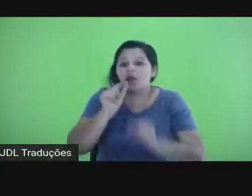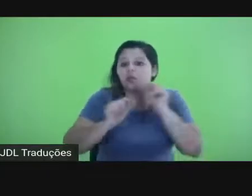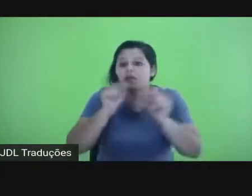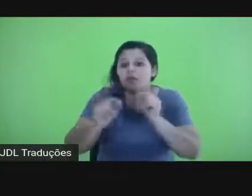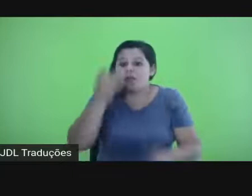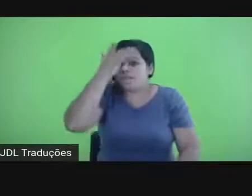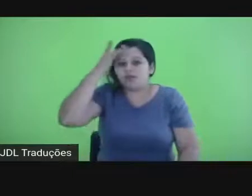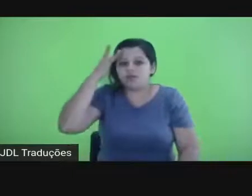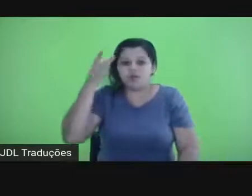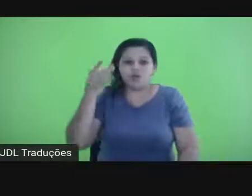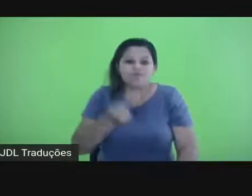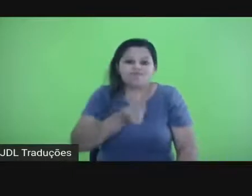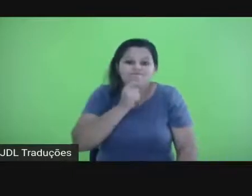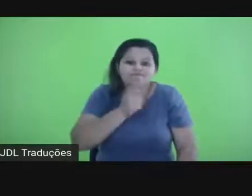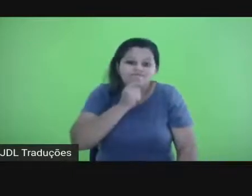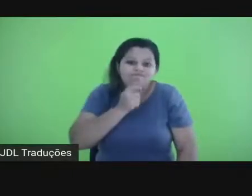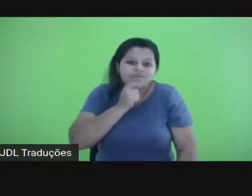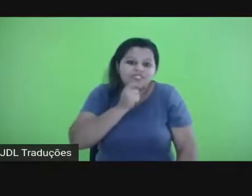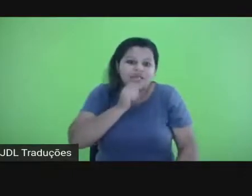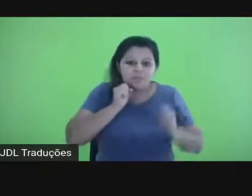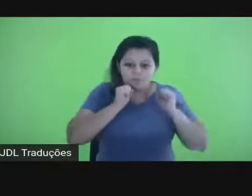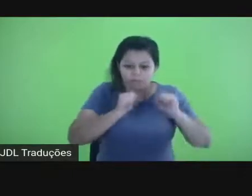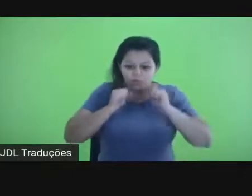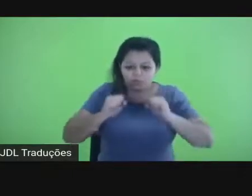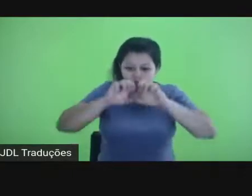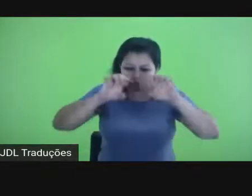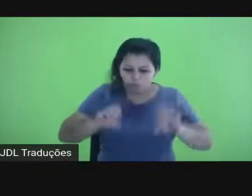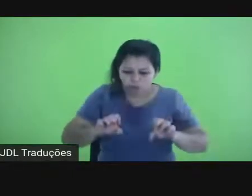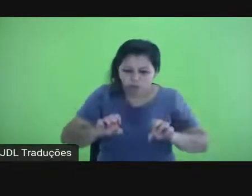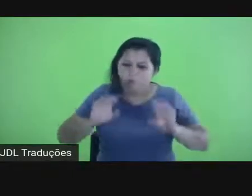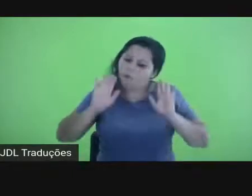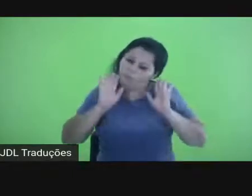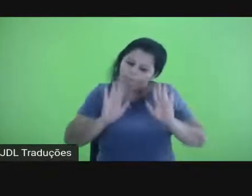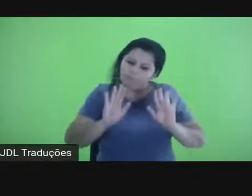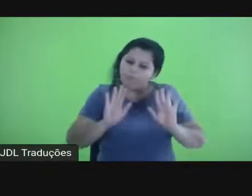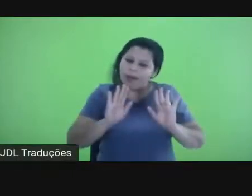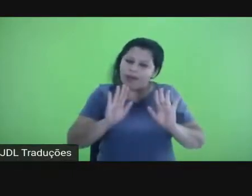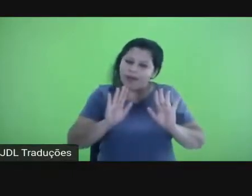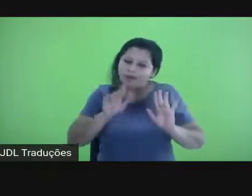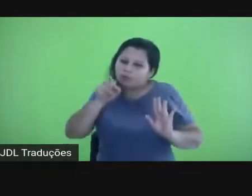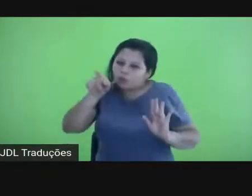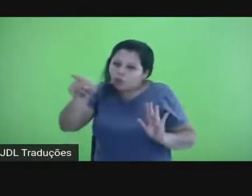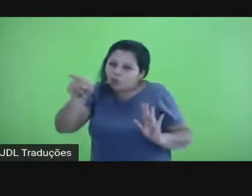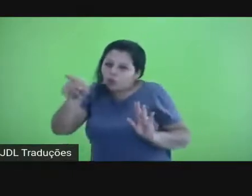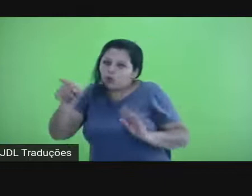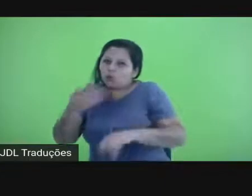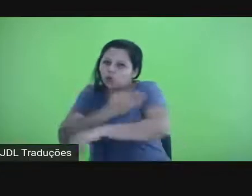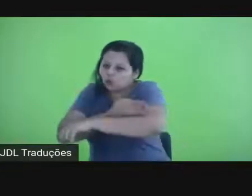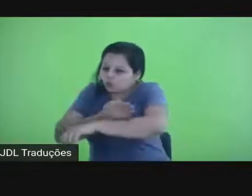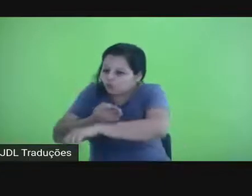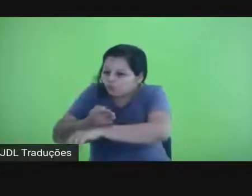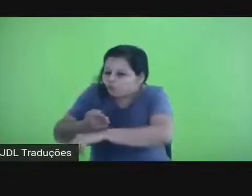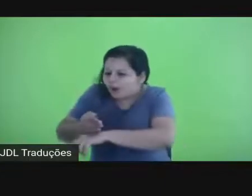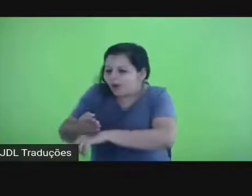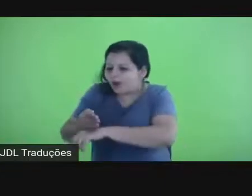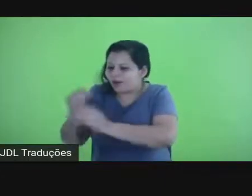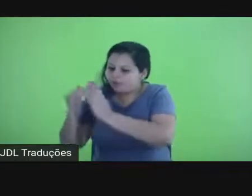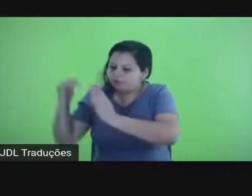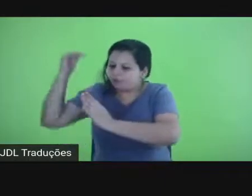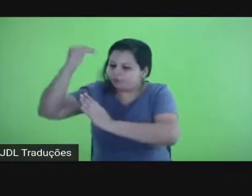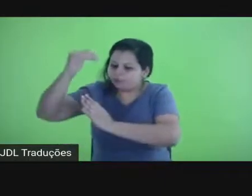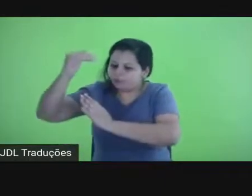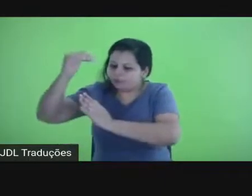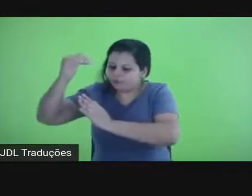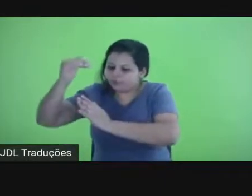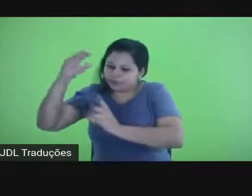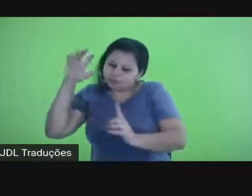poder estrutural, mas, de alguma forma, estão servindo de um suporte a mais para que a supremacia continue. Então, eu tenho